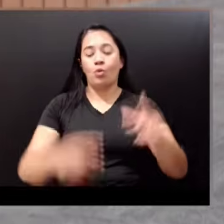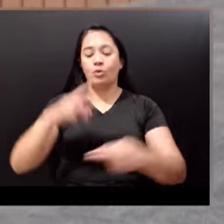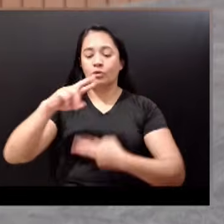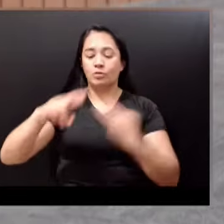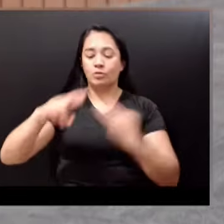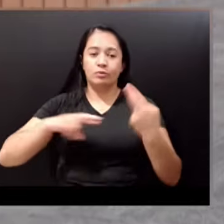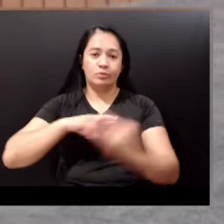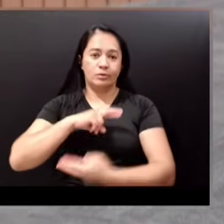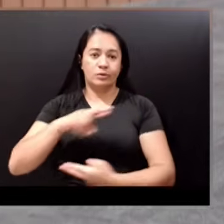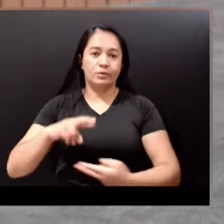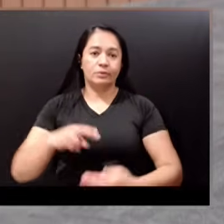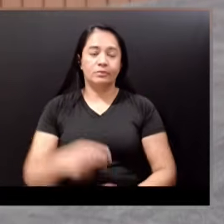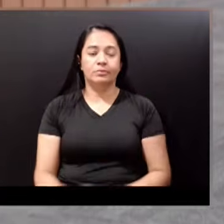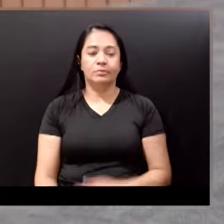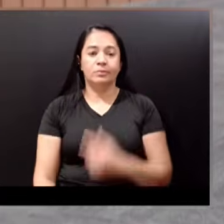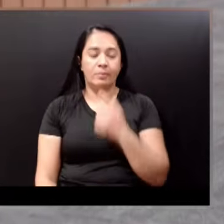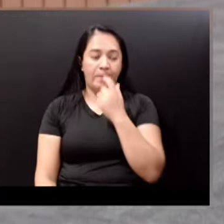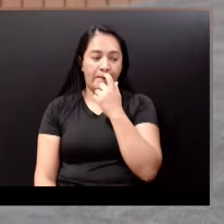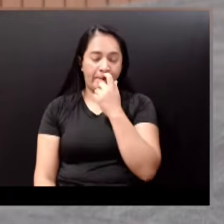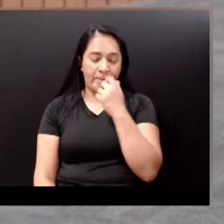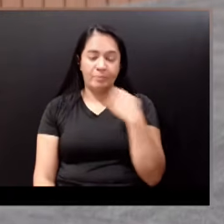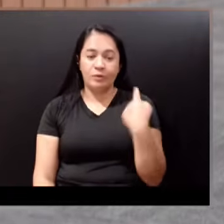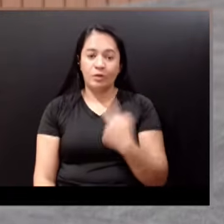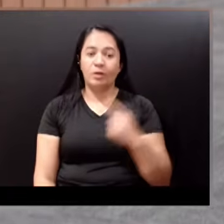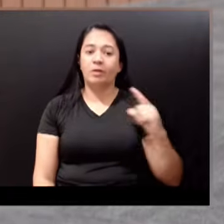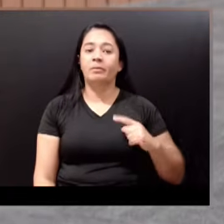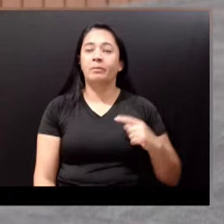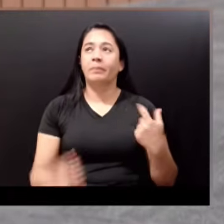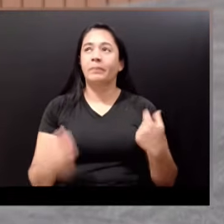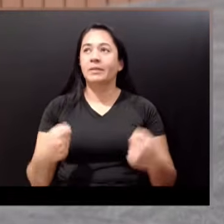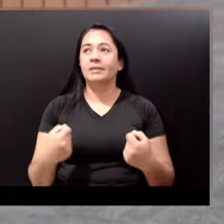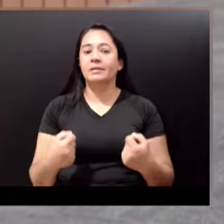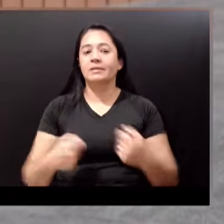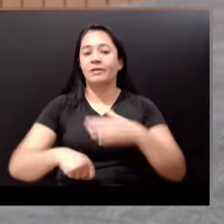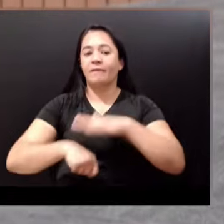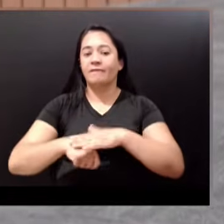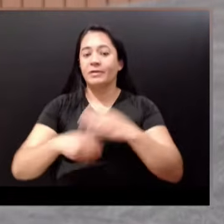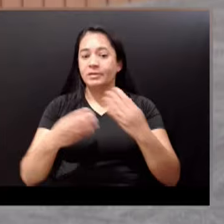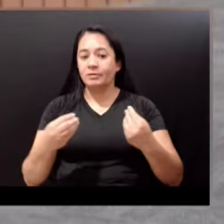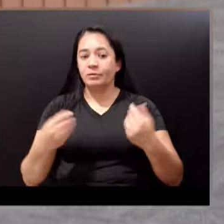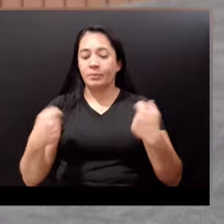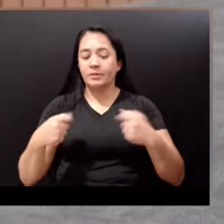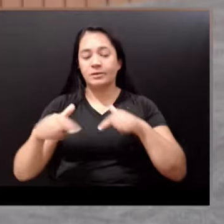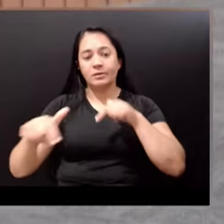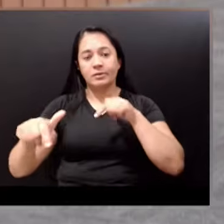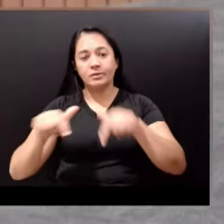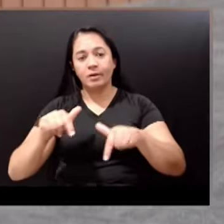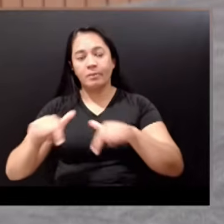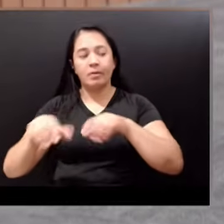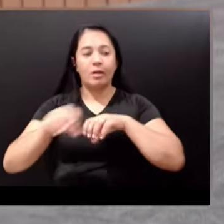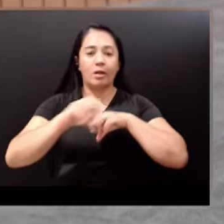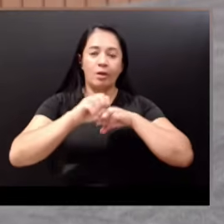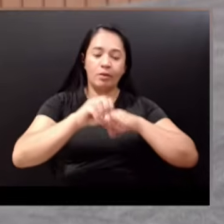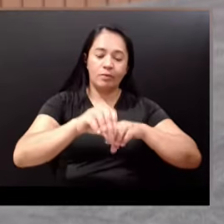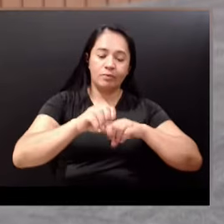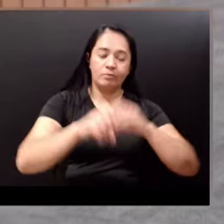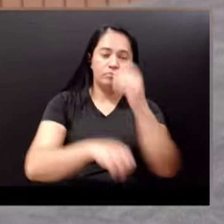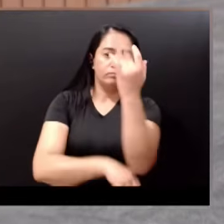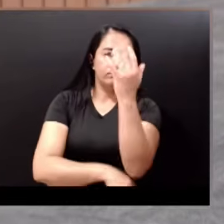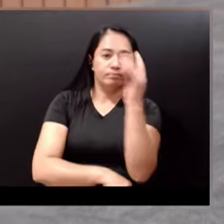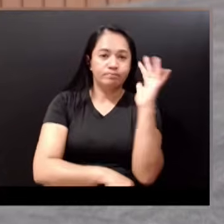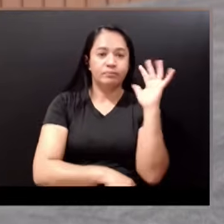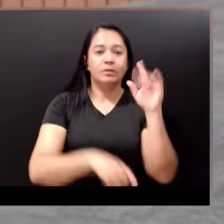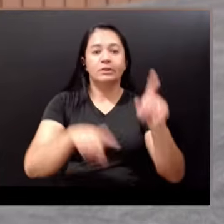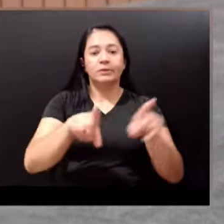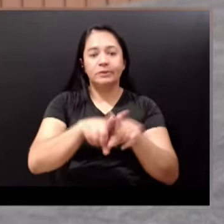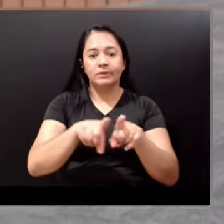né? Então nós temos muito a fazer, é preciso trabalhar com a educação ambiental, é preciso conter o descarte de construção